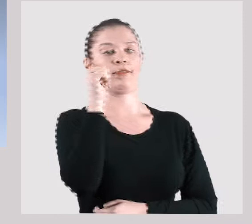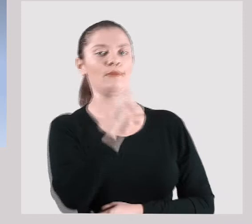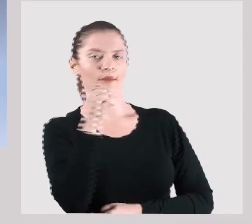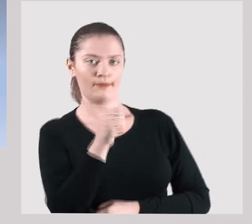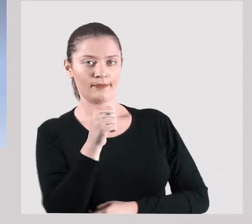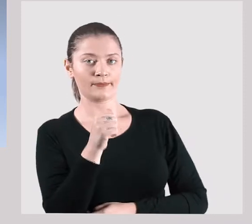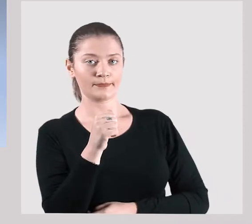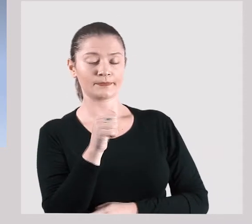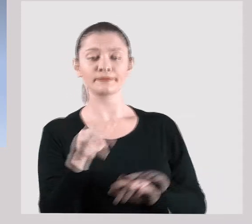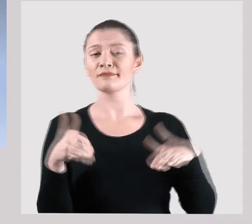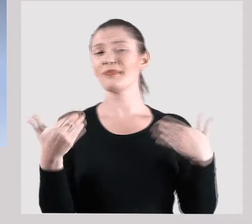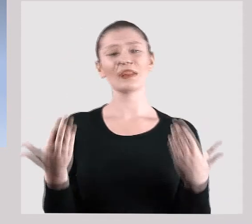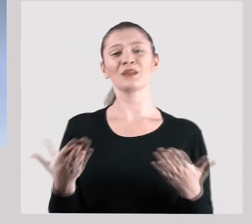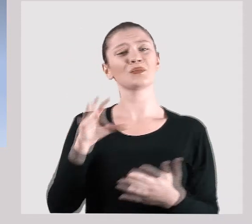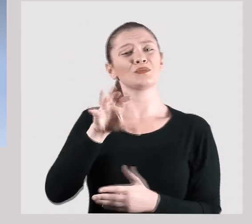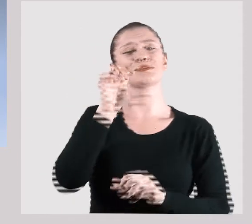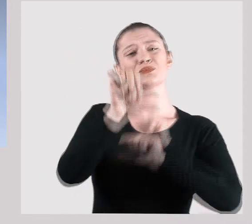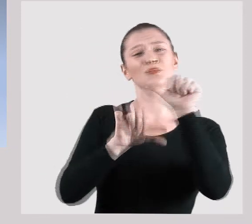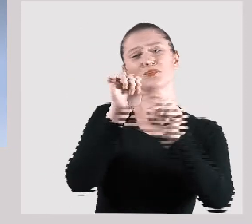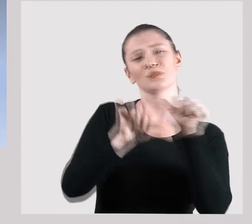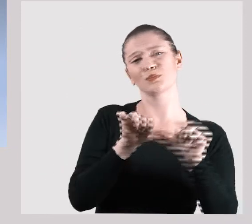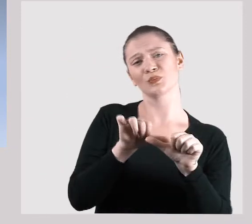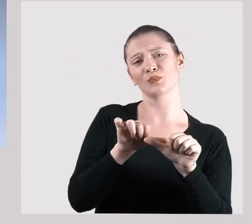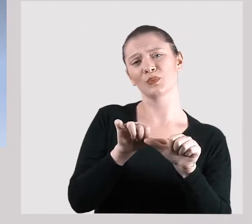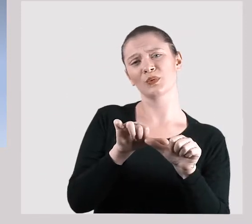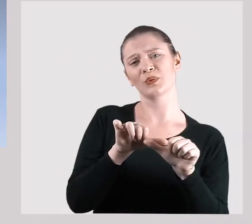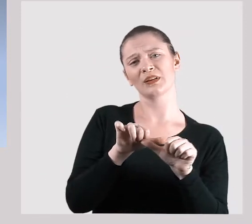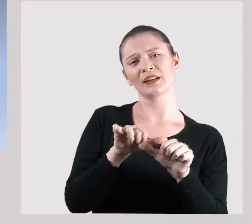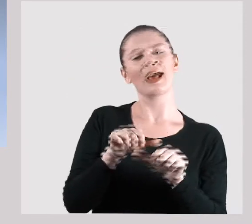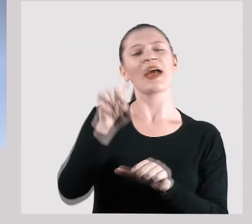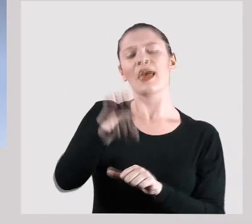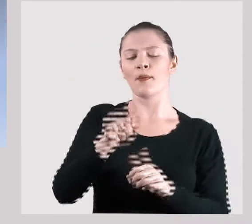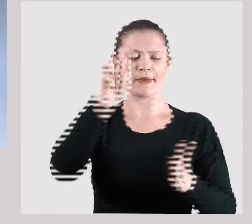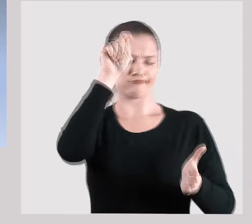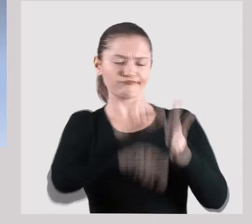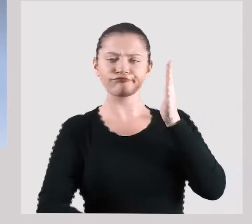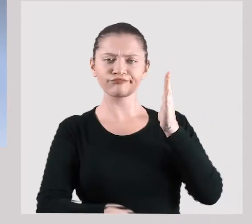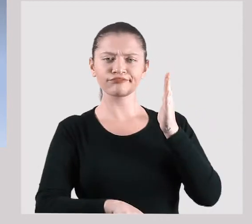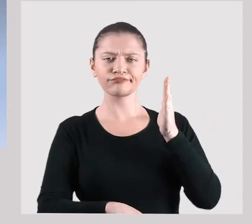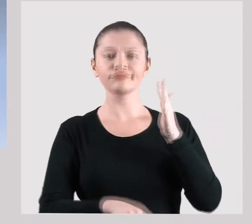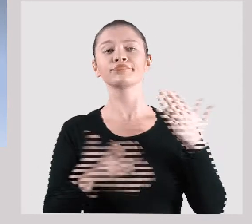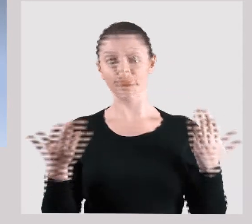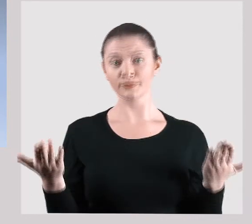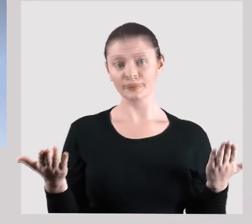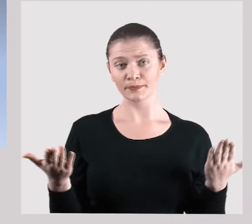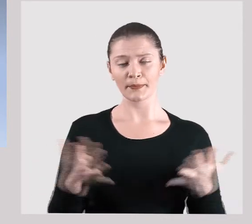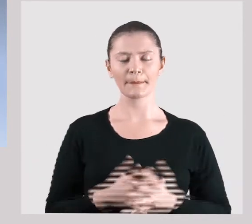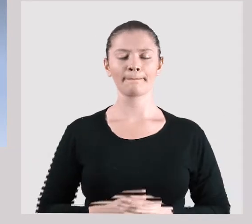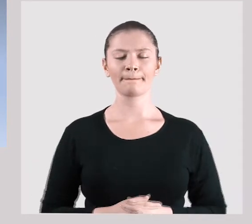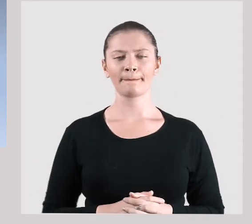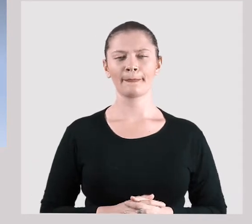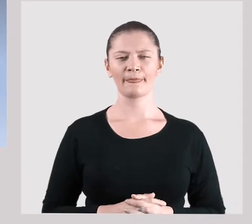feminino. Então, isso não muda, isso digamos, uma assinatura da célula, né?